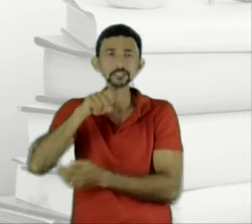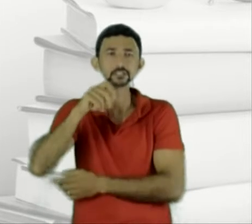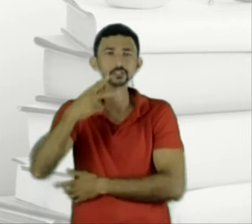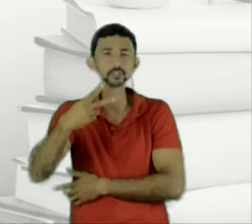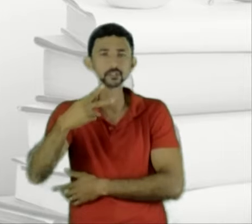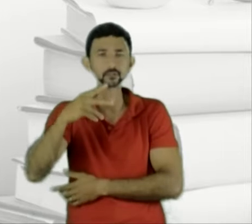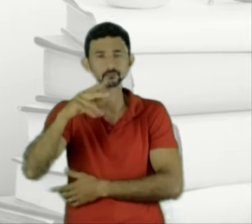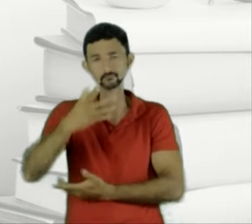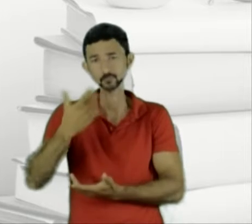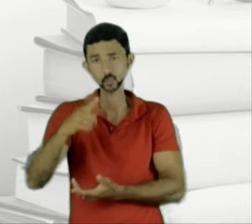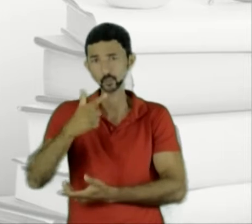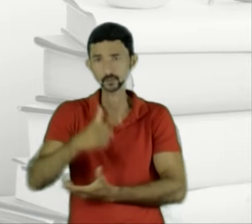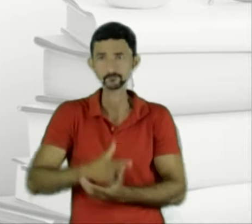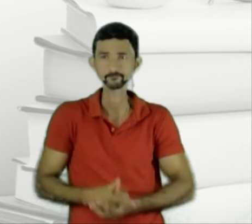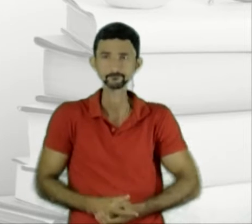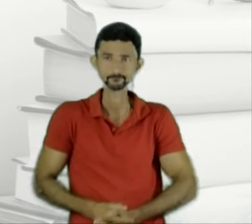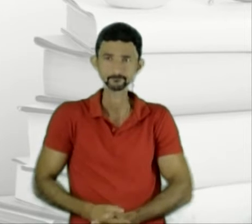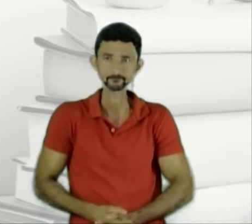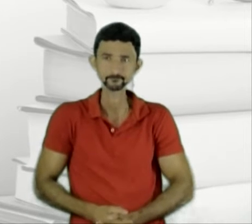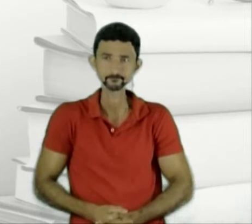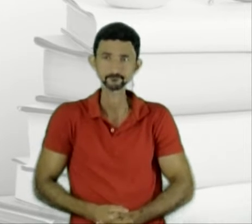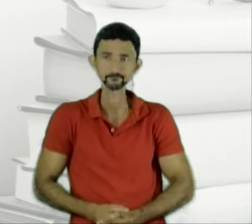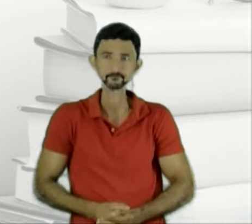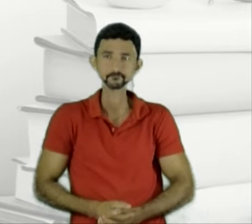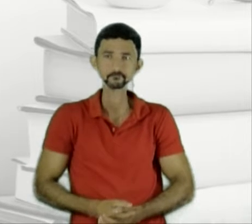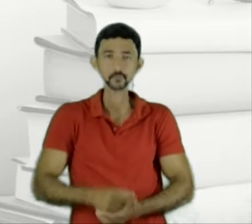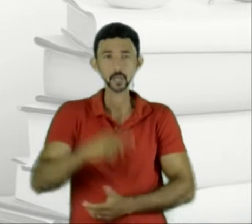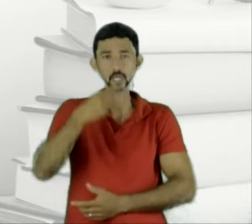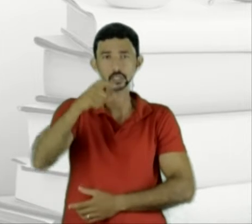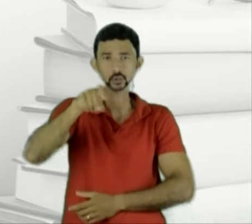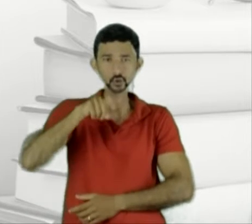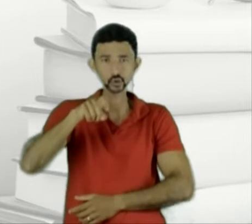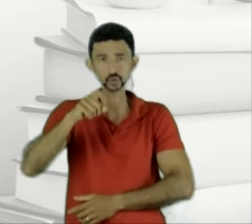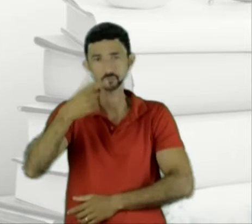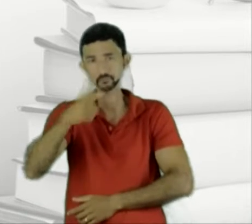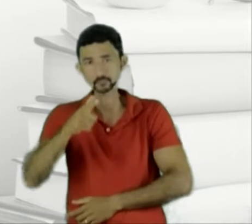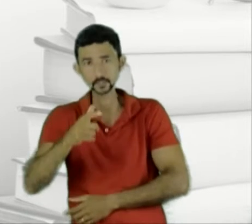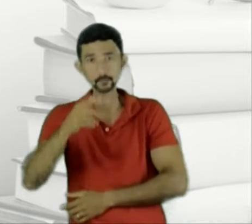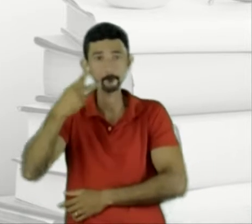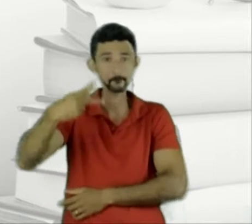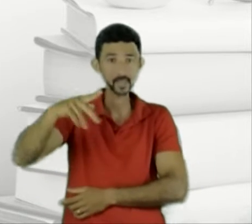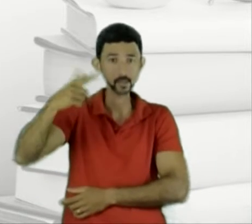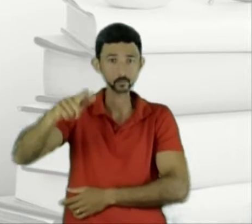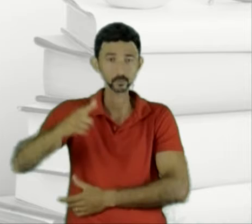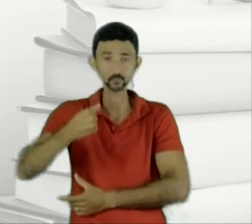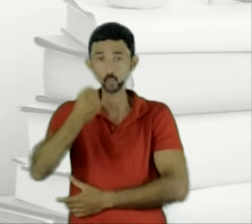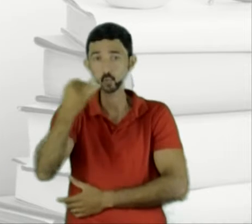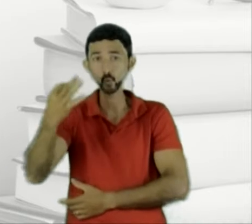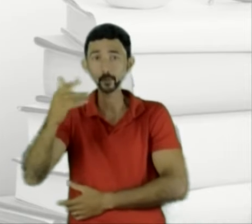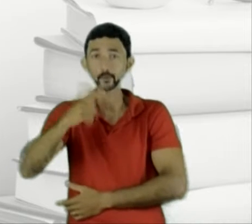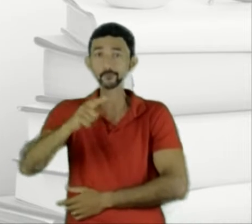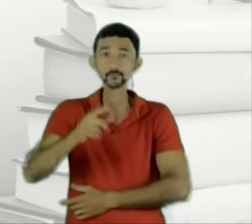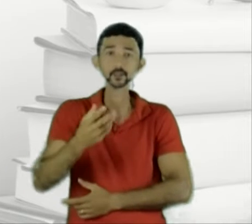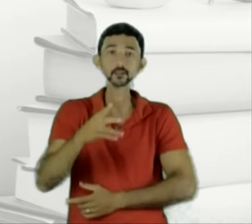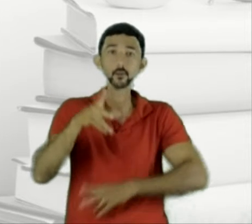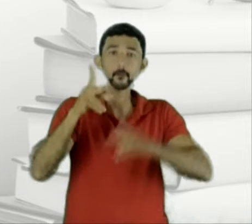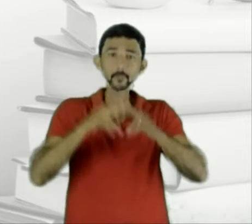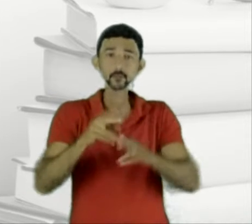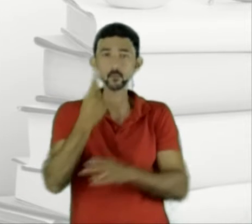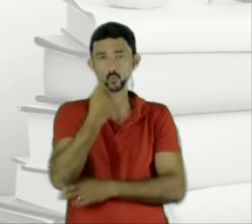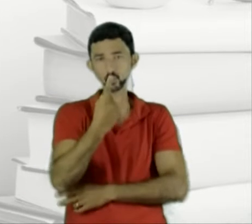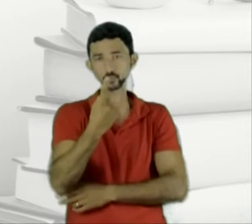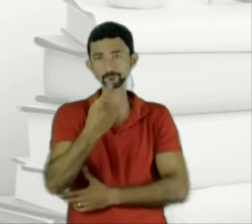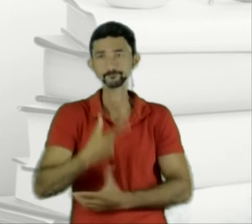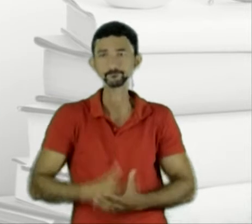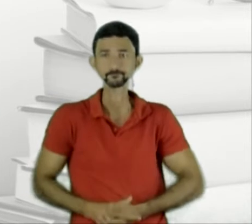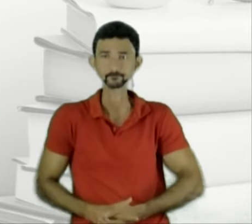1. Então, o x não aparece, nem no P não aparece. Então, fica implícito que ambos têm o expoente